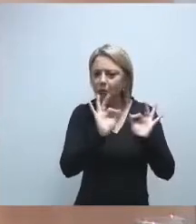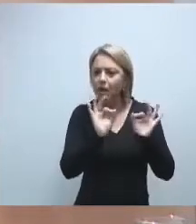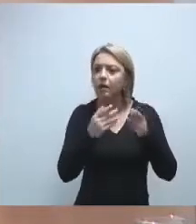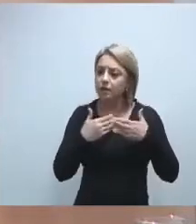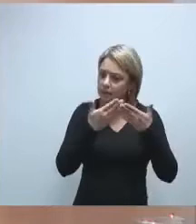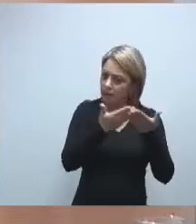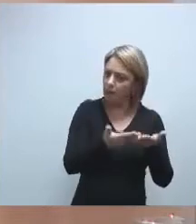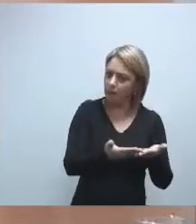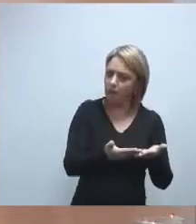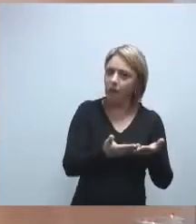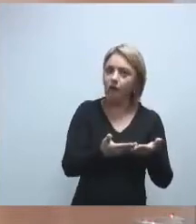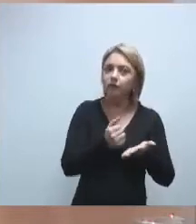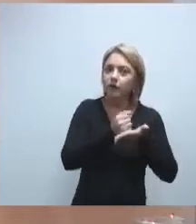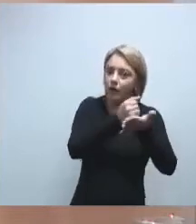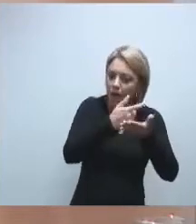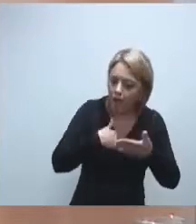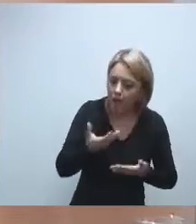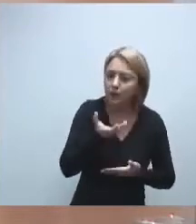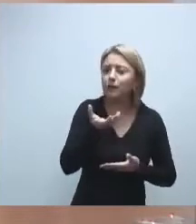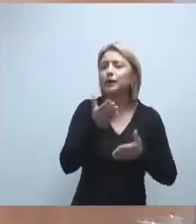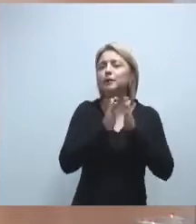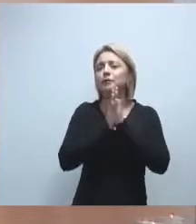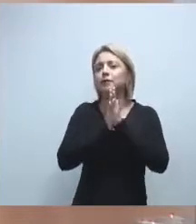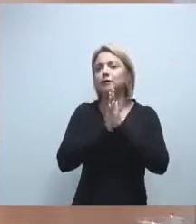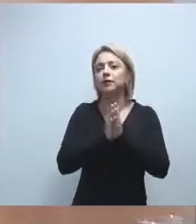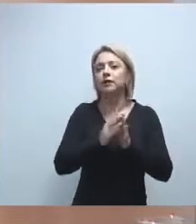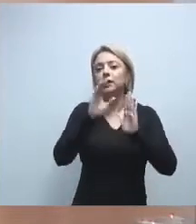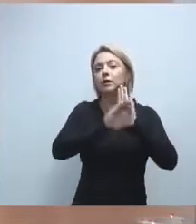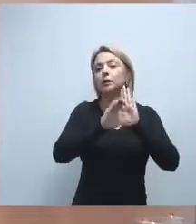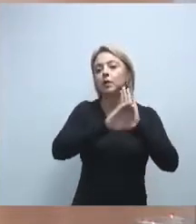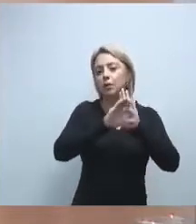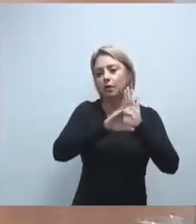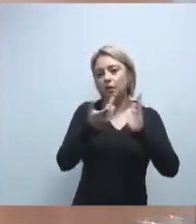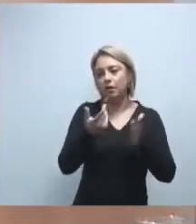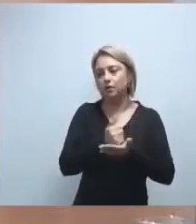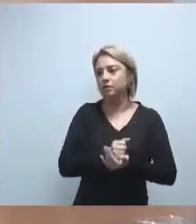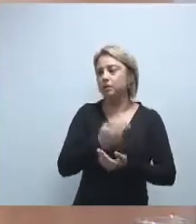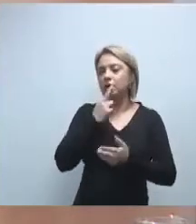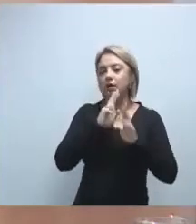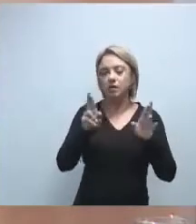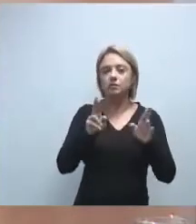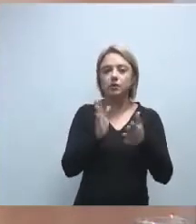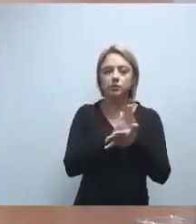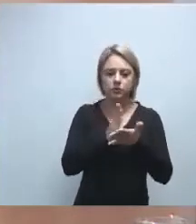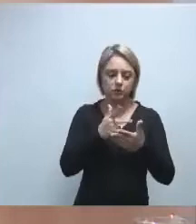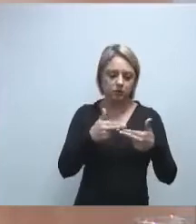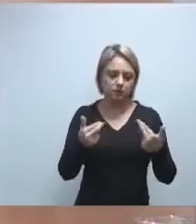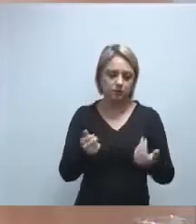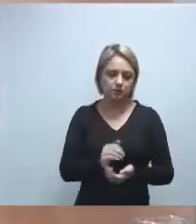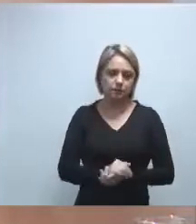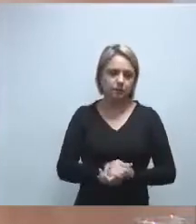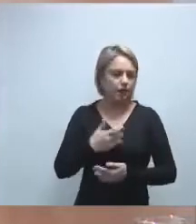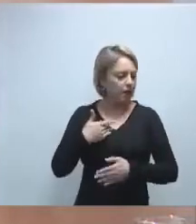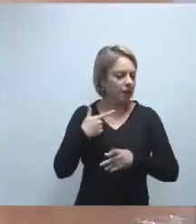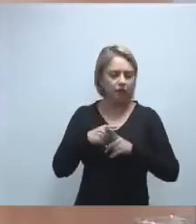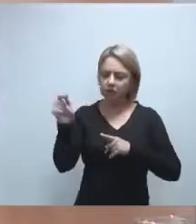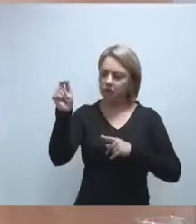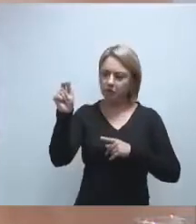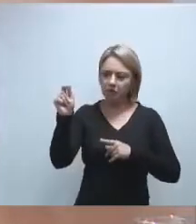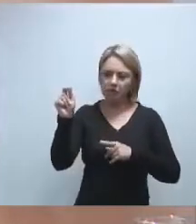emprestado não foi claro que quero que ela me deu o código responde alguma coisa e fui embora